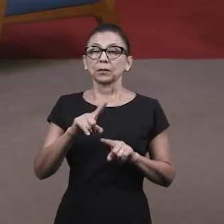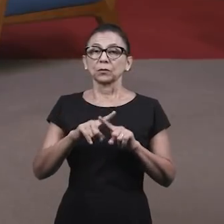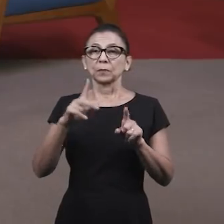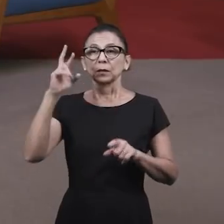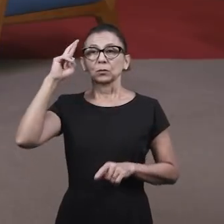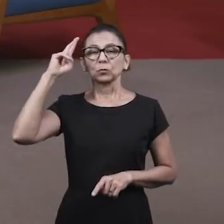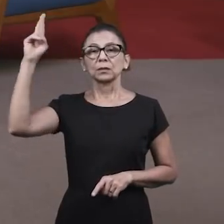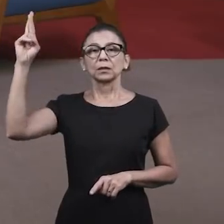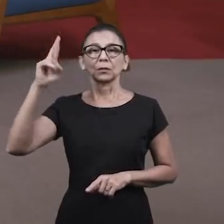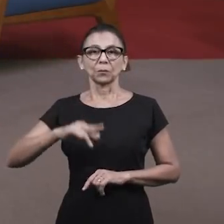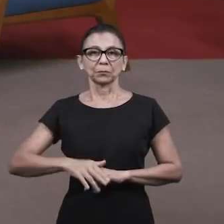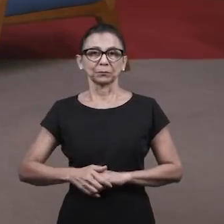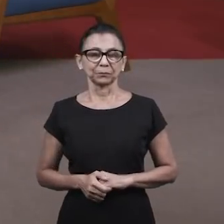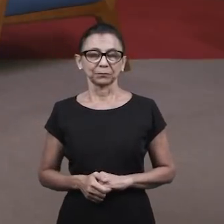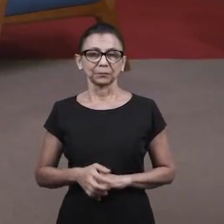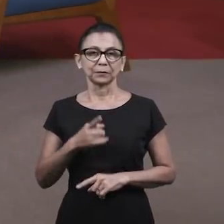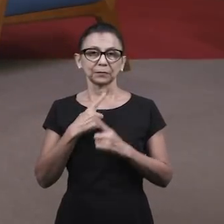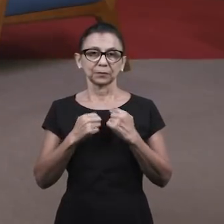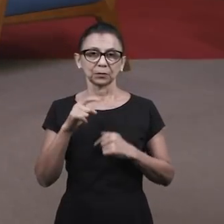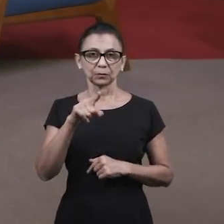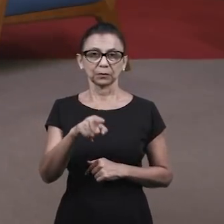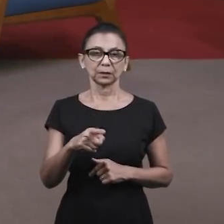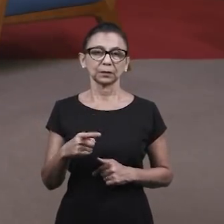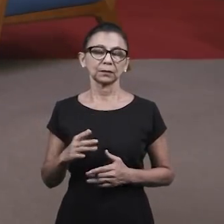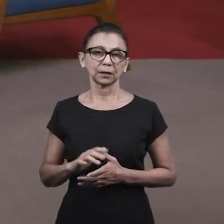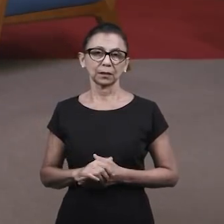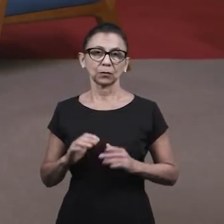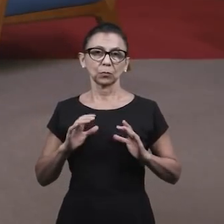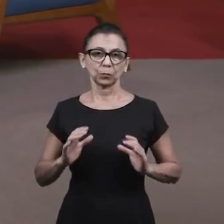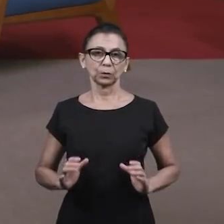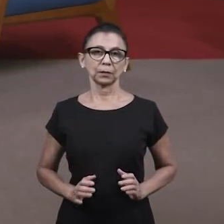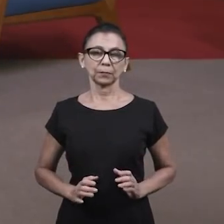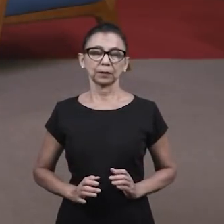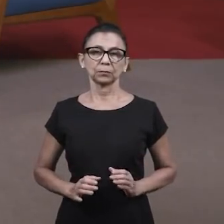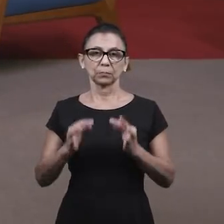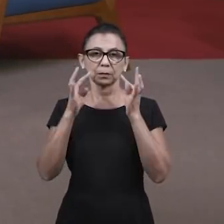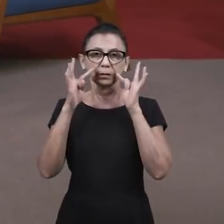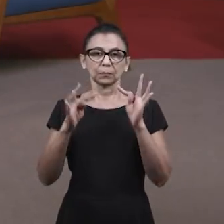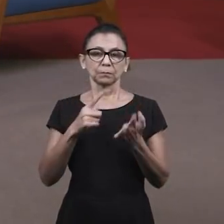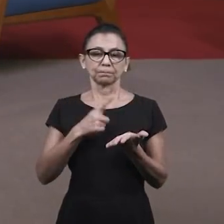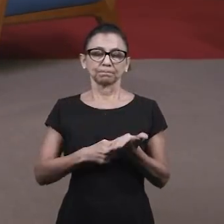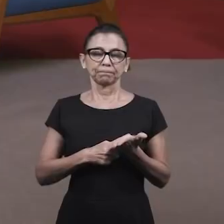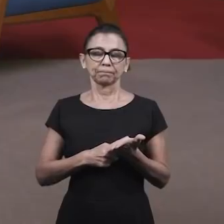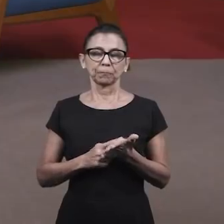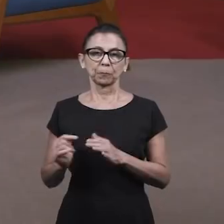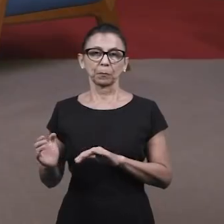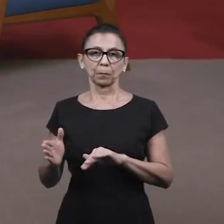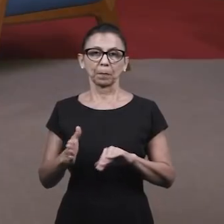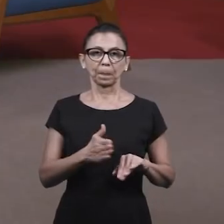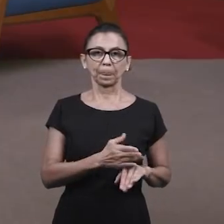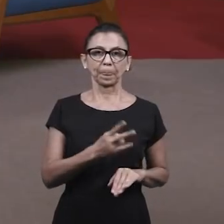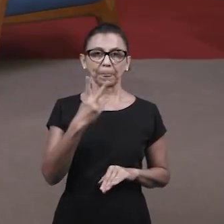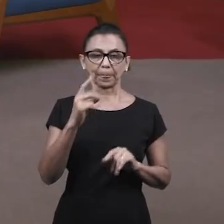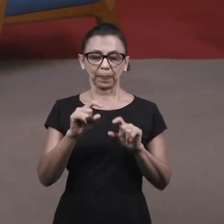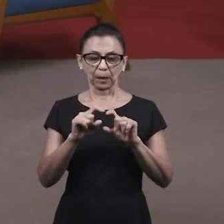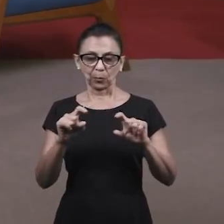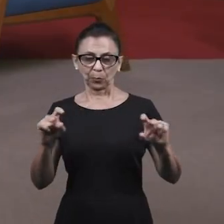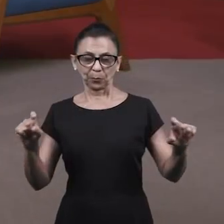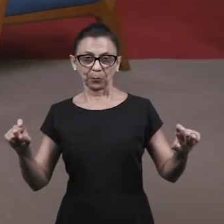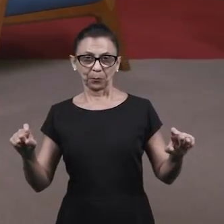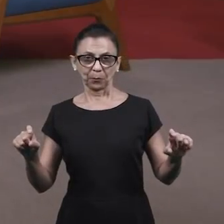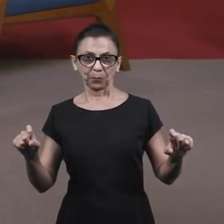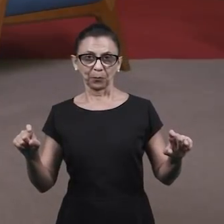fosse agora. Receba essa palavra, esse convite, como um